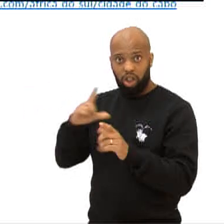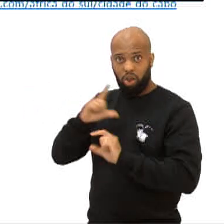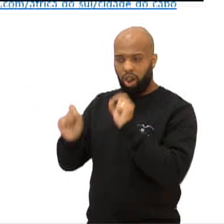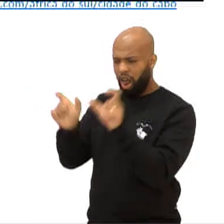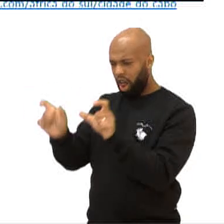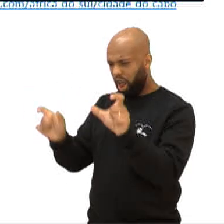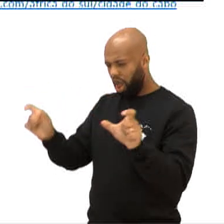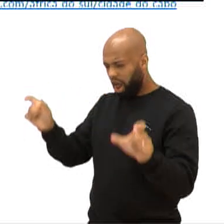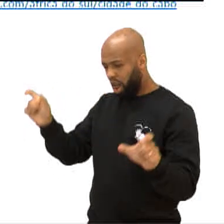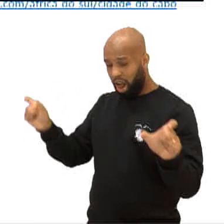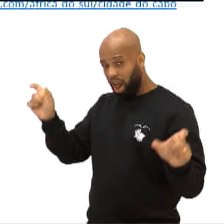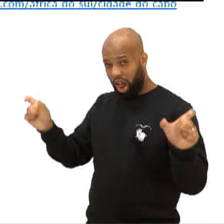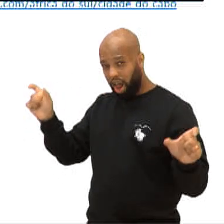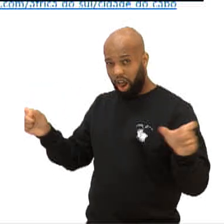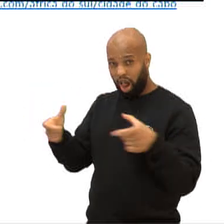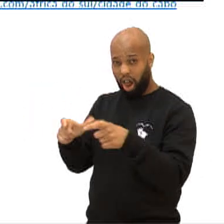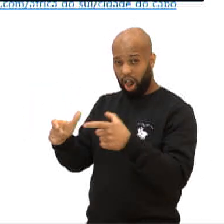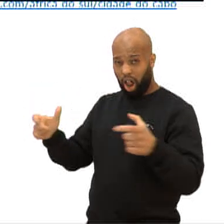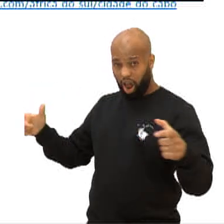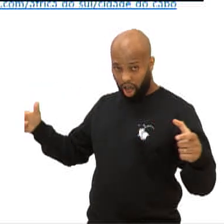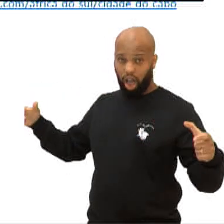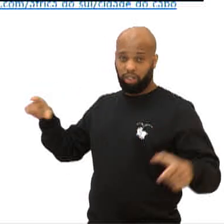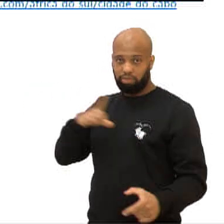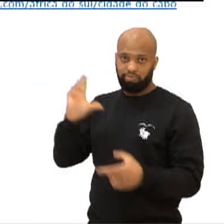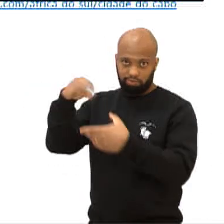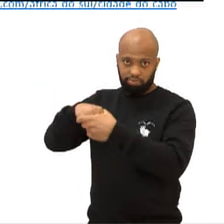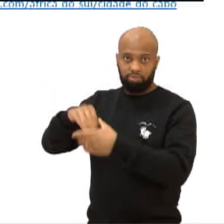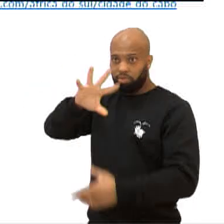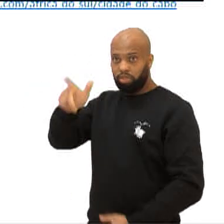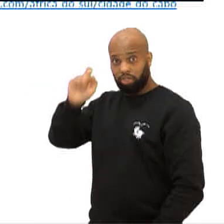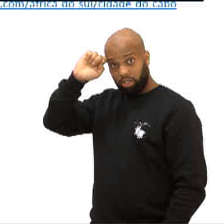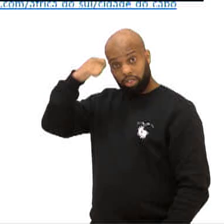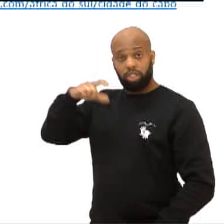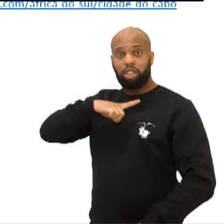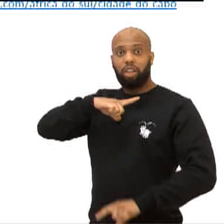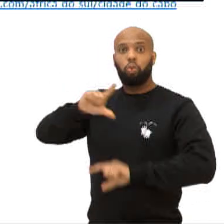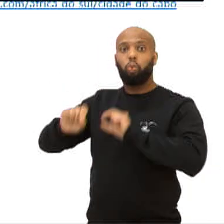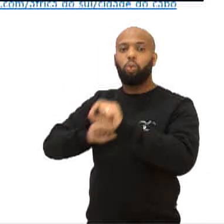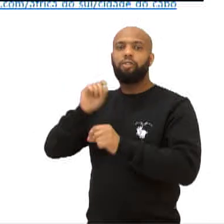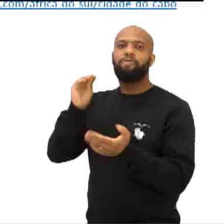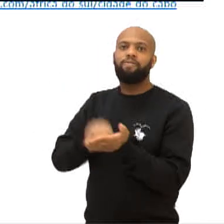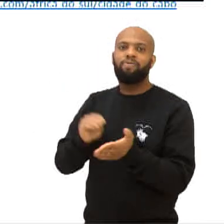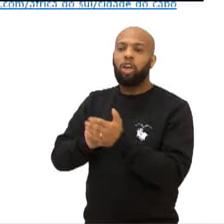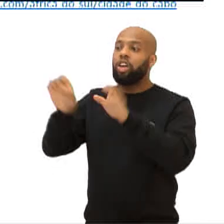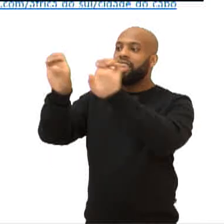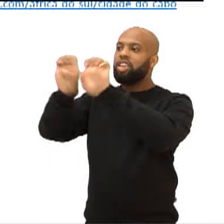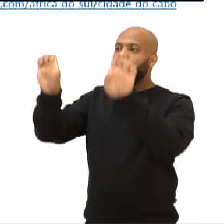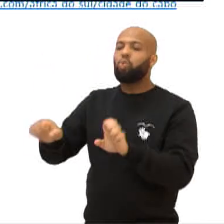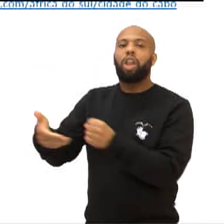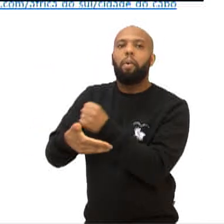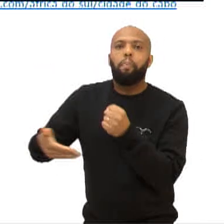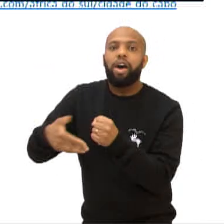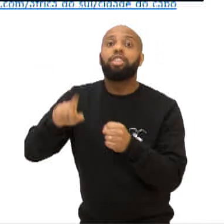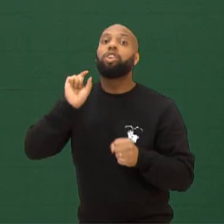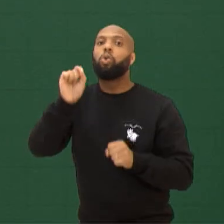África, com o tempo, claro, vão melhorando gradativamente, mas ainda existe uma carência de infraestrutura de